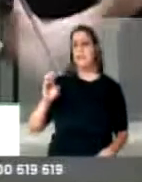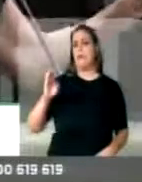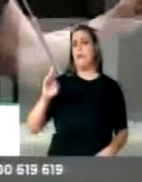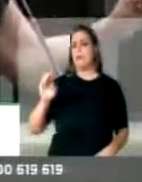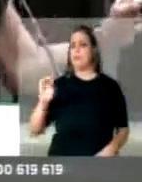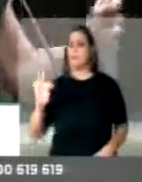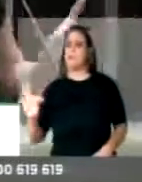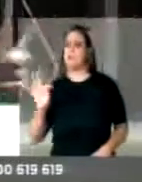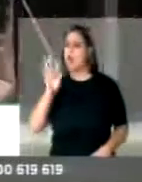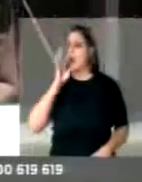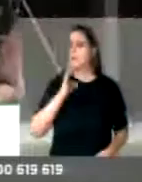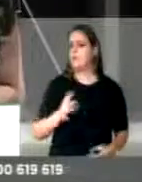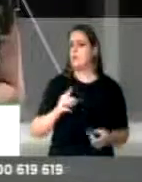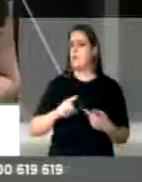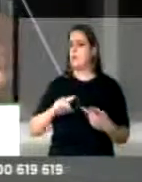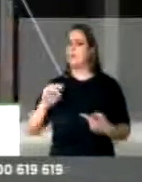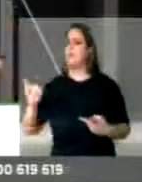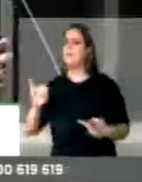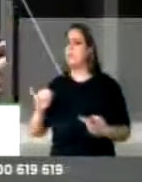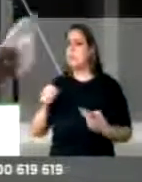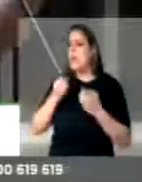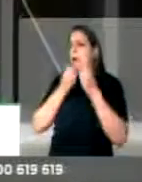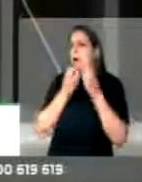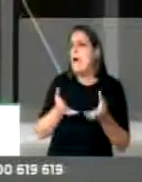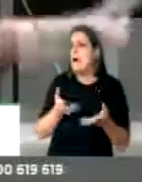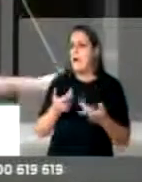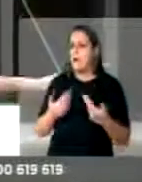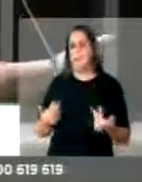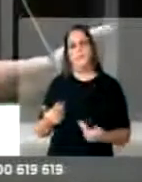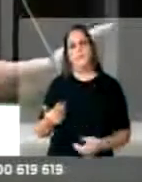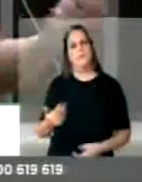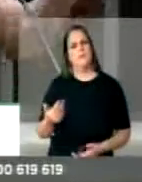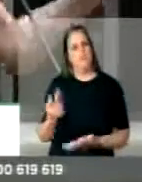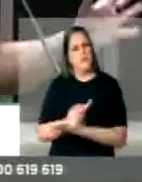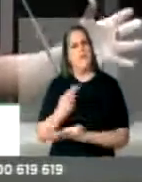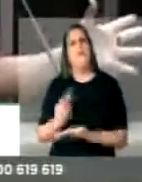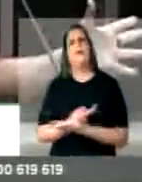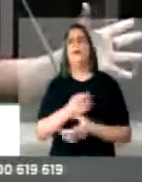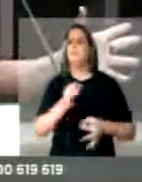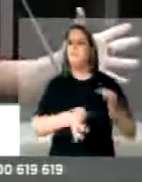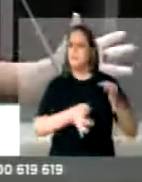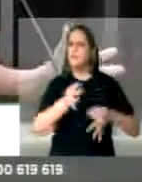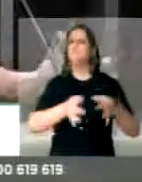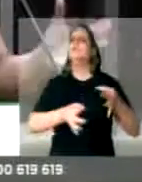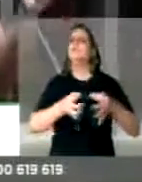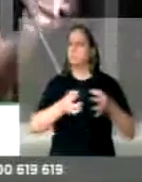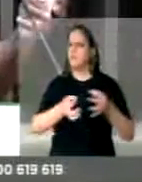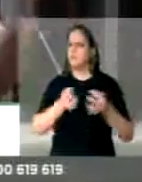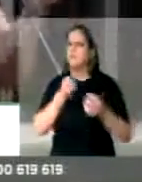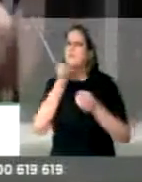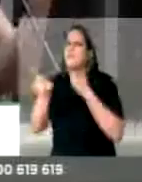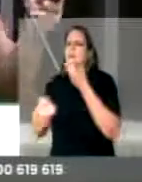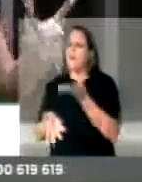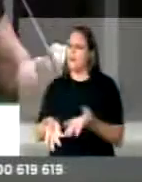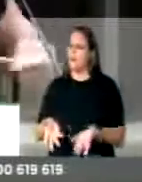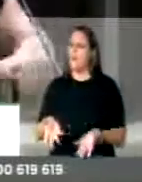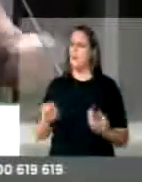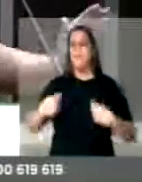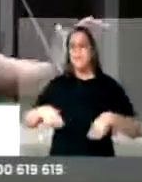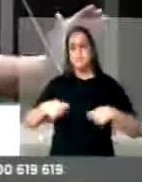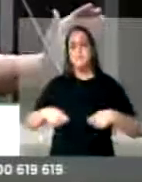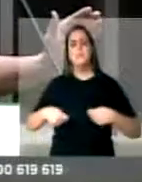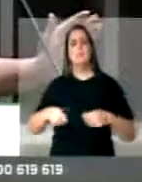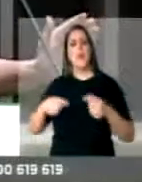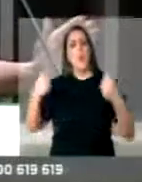vazamento ilegal que tem sido, de certa forma, prática do sistema de justiça e que tem que ser combatido. É preciso combater a